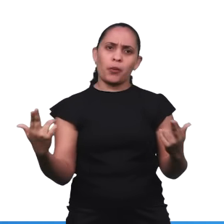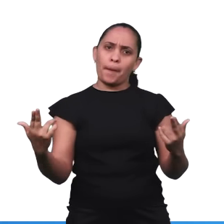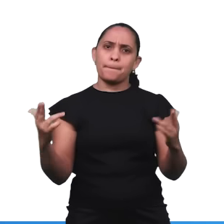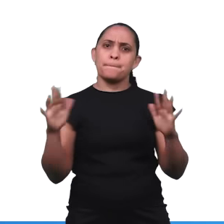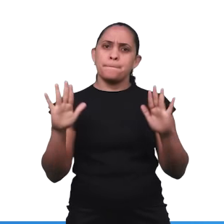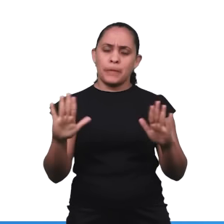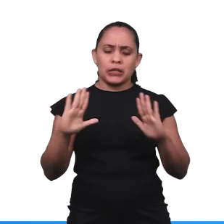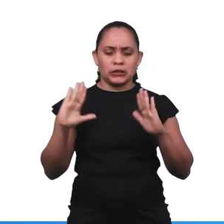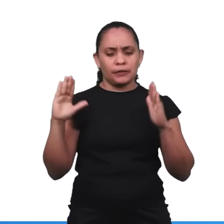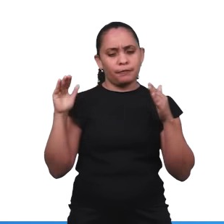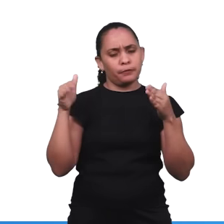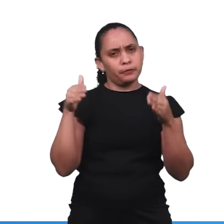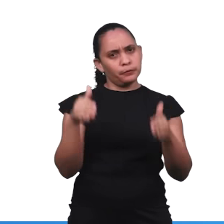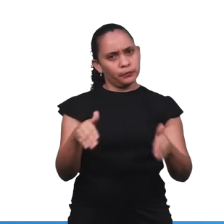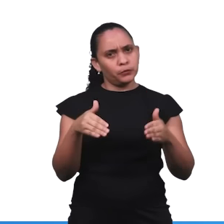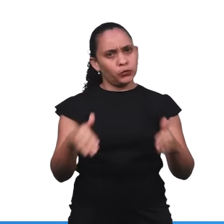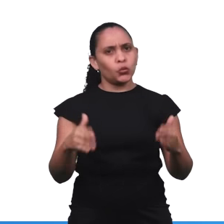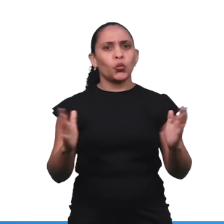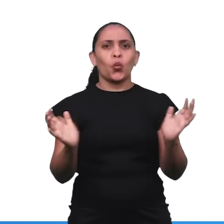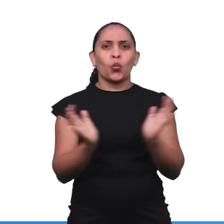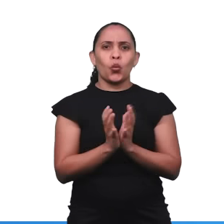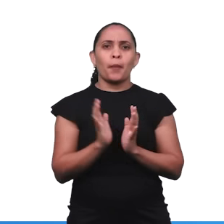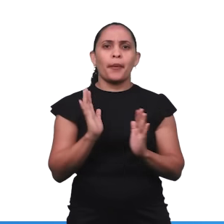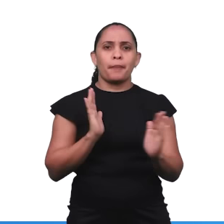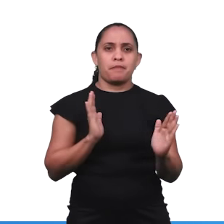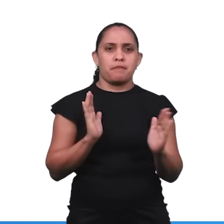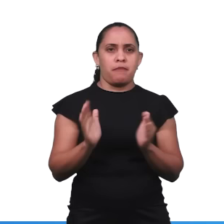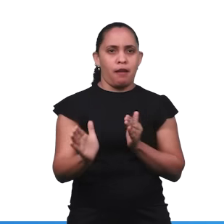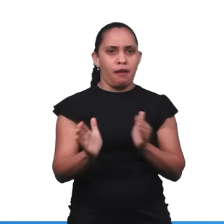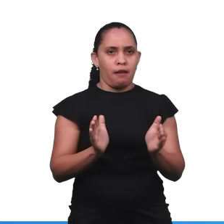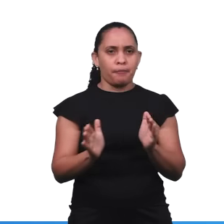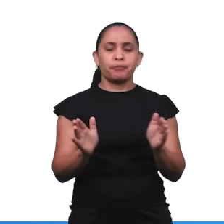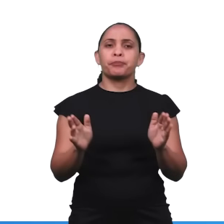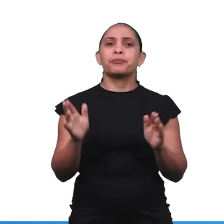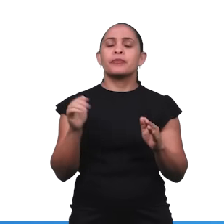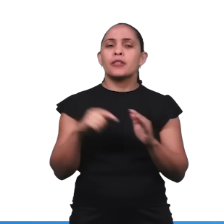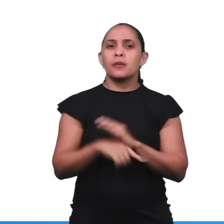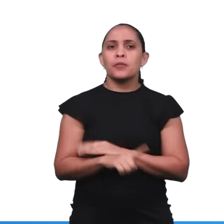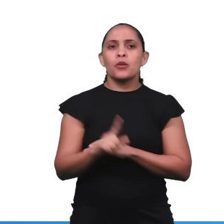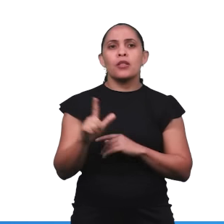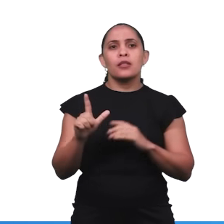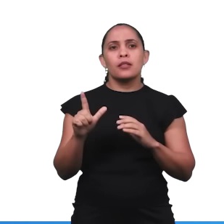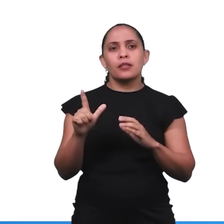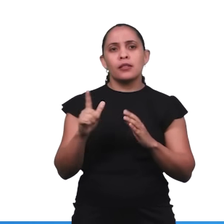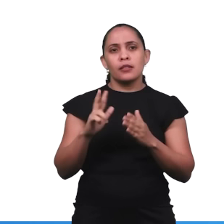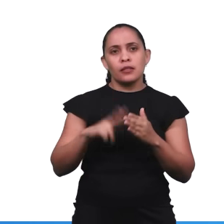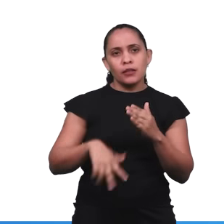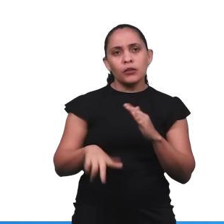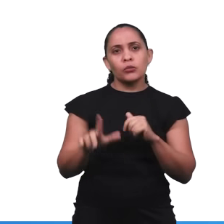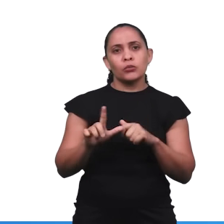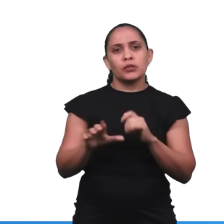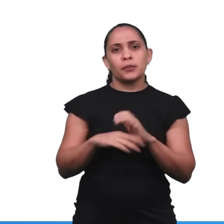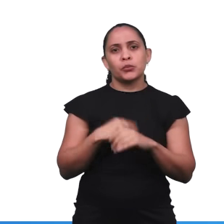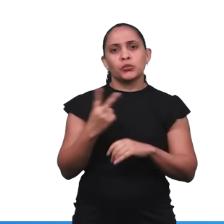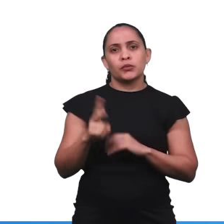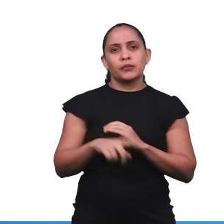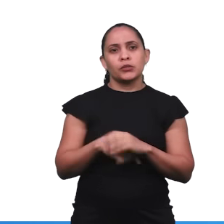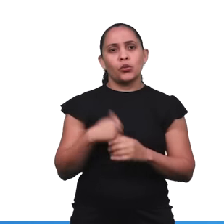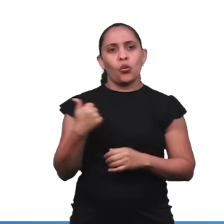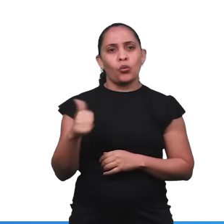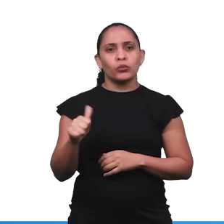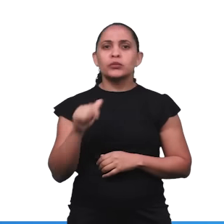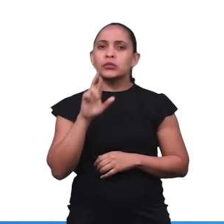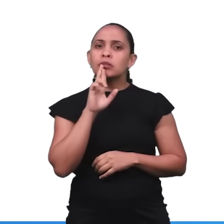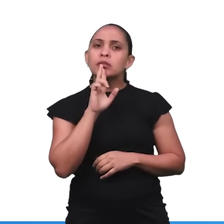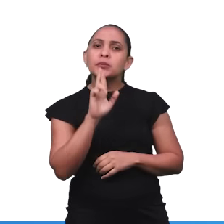destinada, dirigida ao grupo de acessibilidades. E a pergunta diz assim: leia Lucas capítulo 2, versículo 11 e responda: